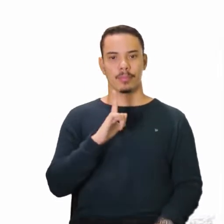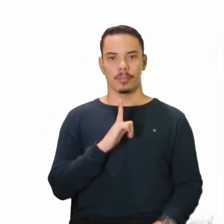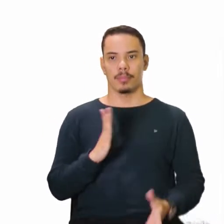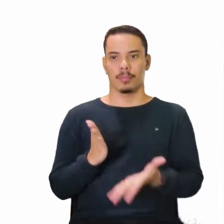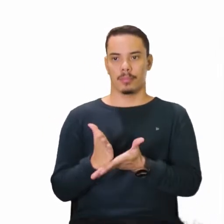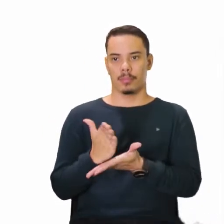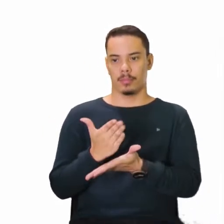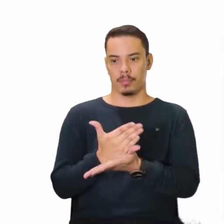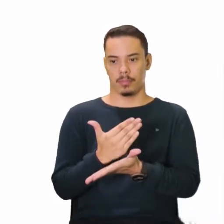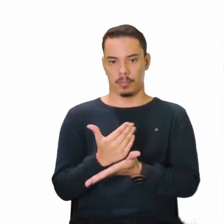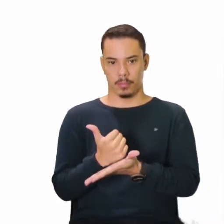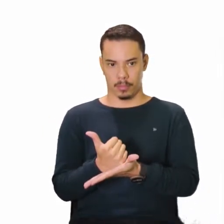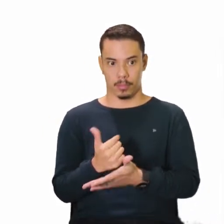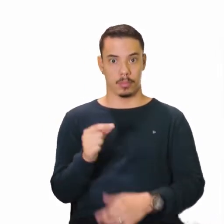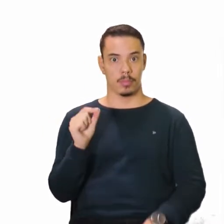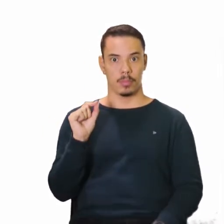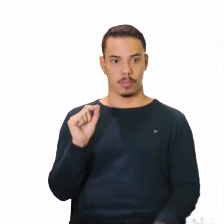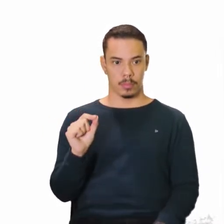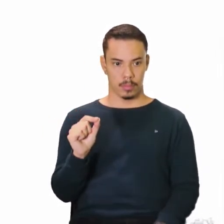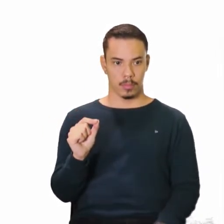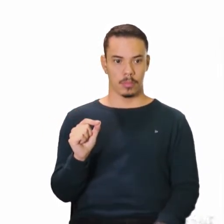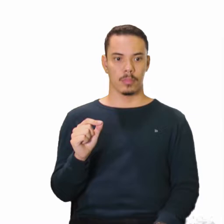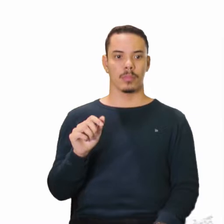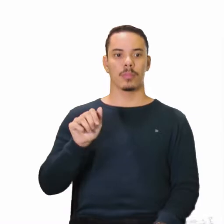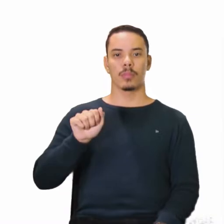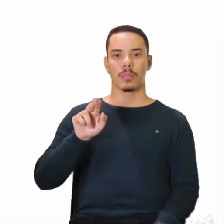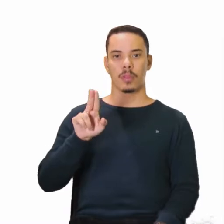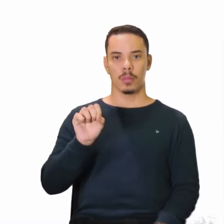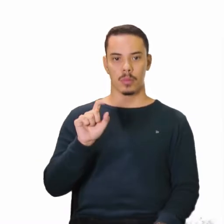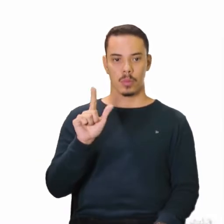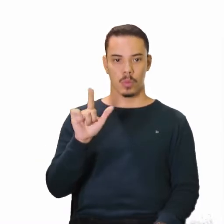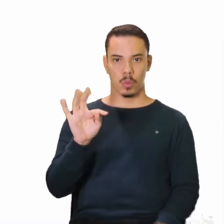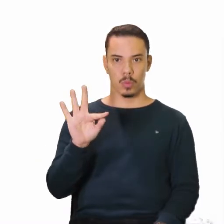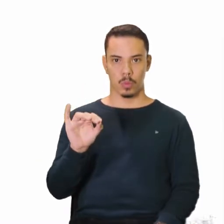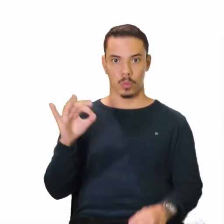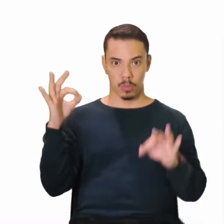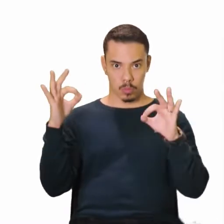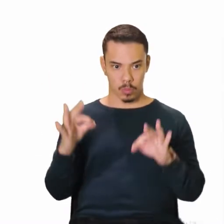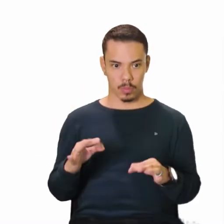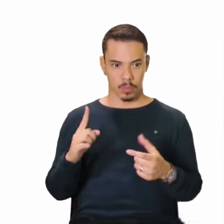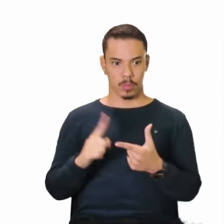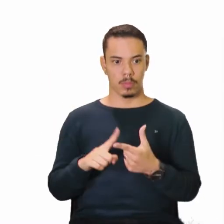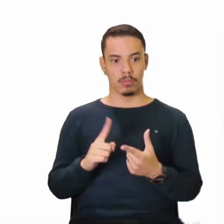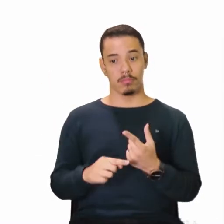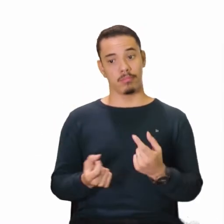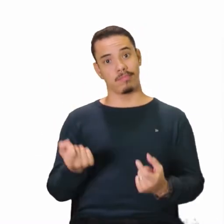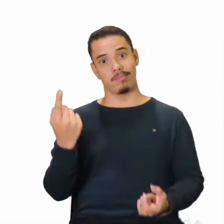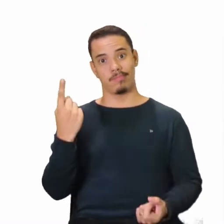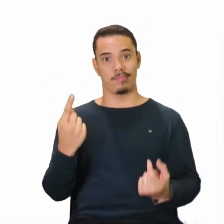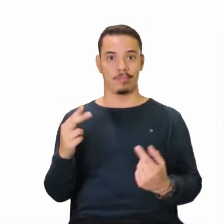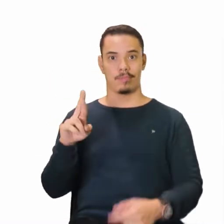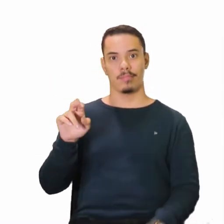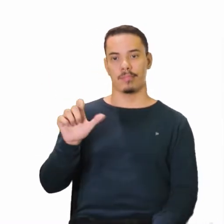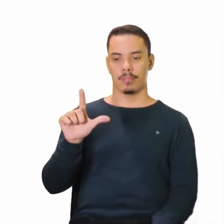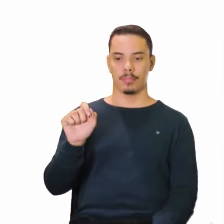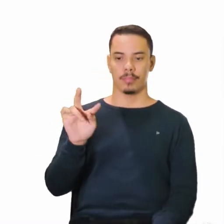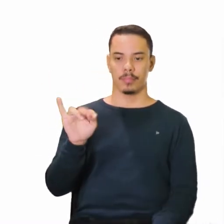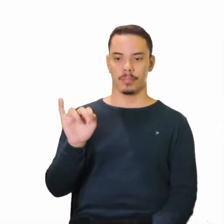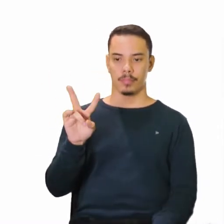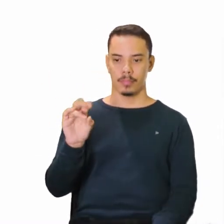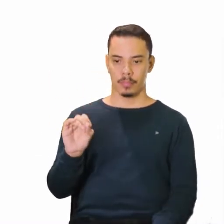subdivide em absoluto e relativo, tá certo? O